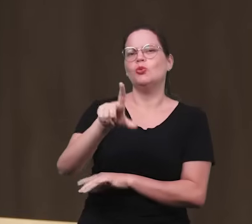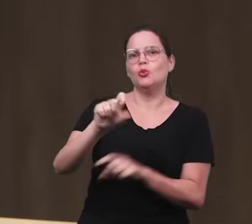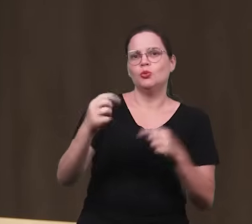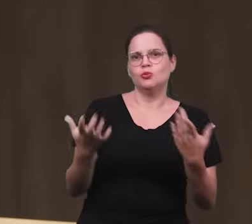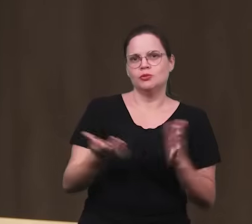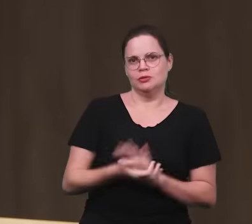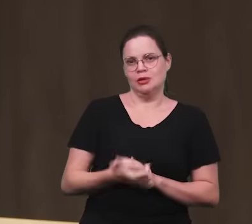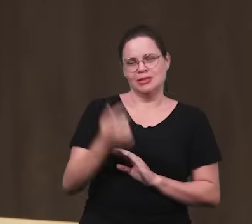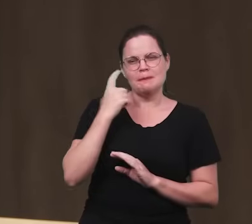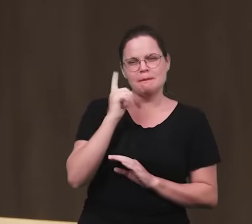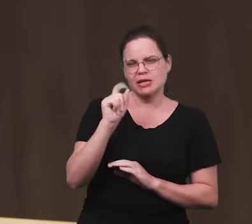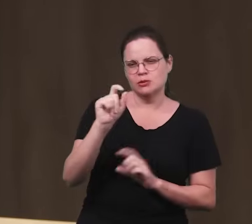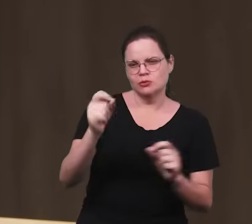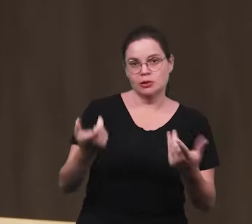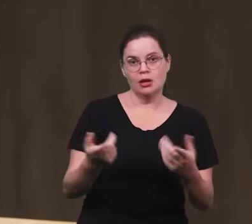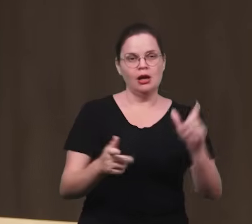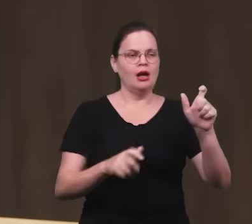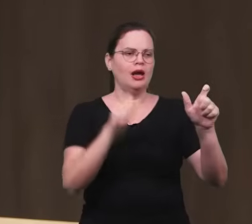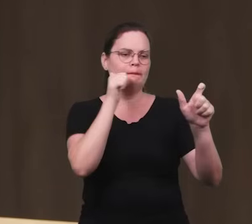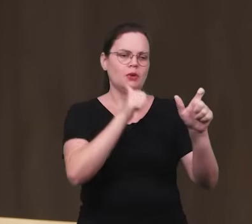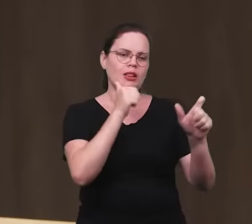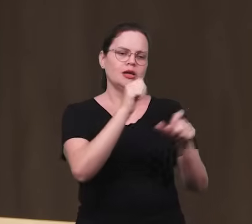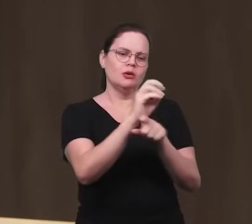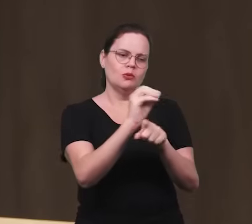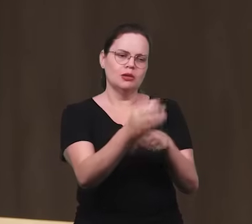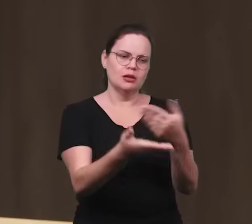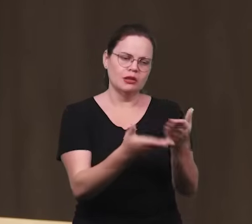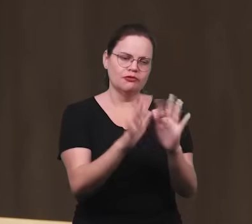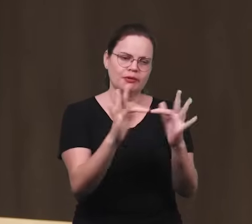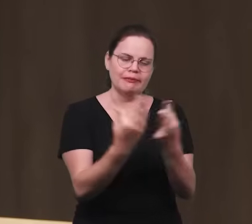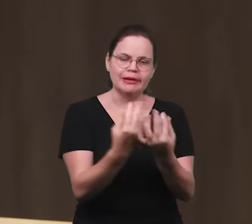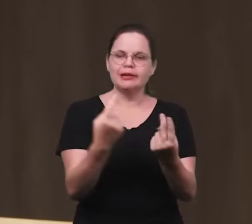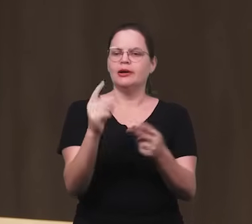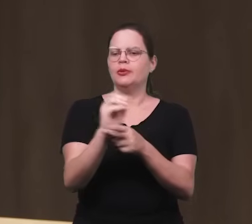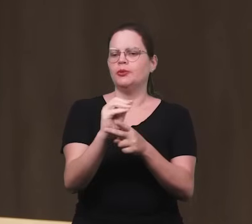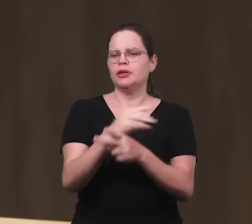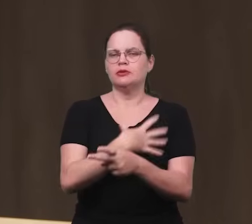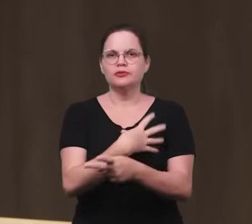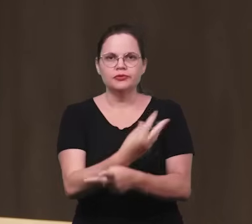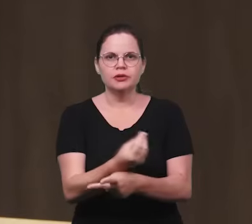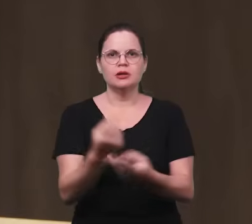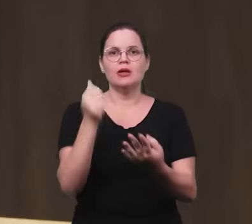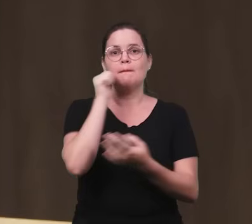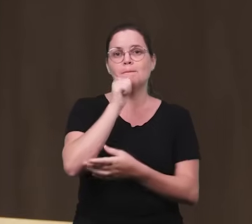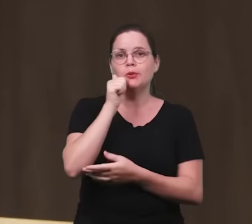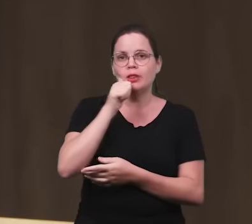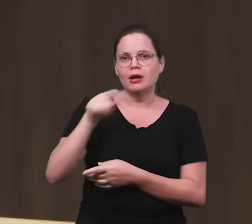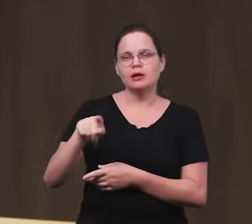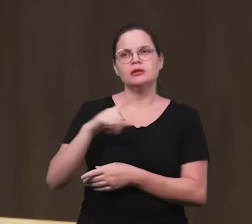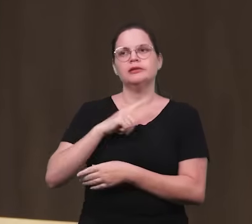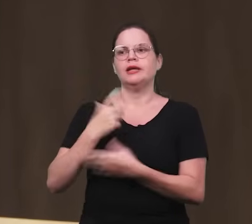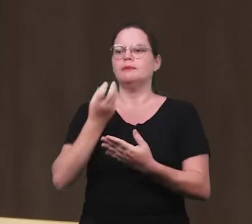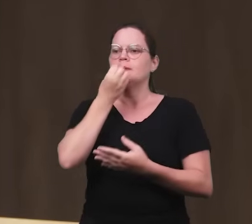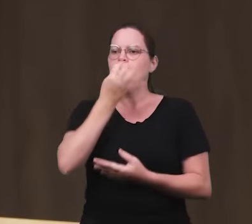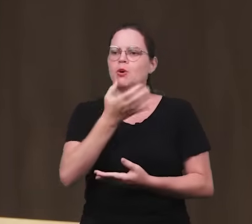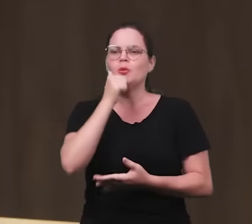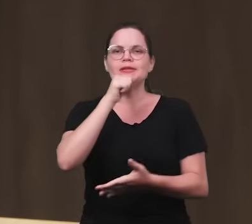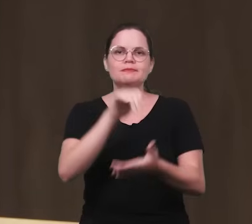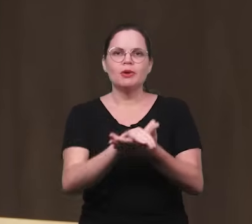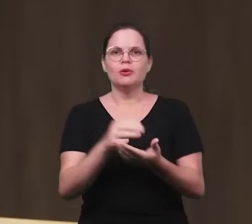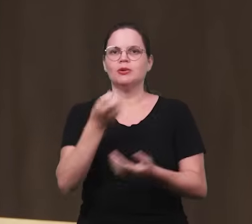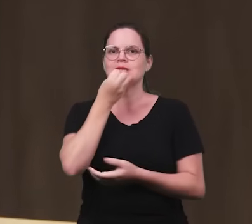podem falar assim, aquela mulher que cuida da família, cuida dos filhos, é uma mulher que é uma boa esposa, uma